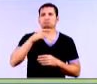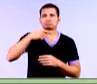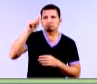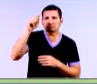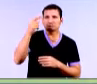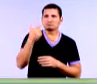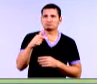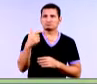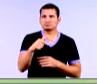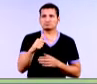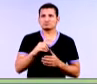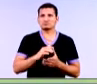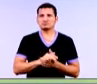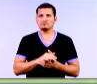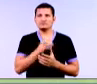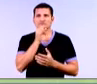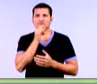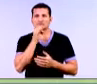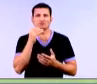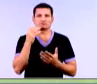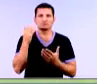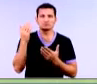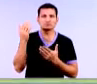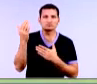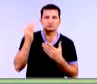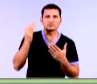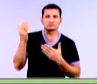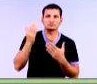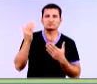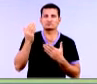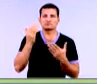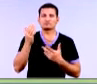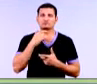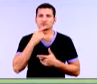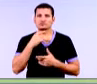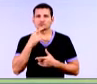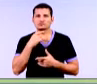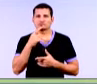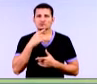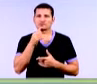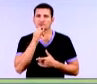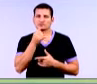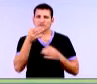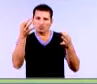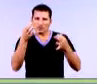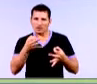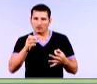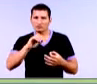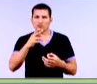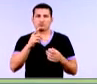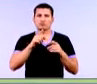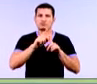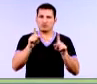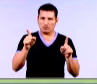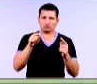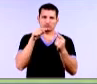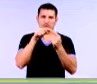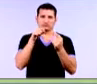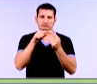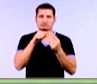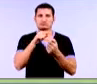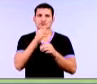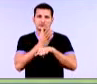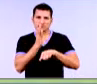gerar uma dúvida quanto ao se está correto ou não a resolução do exercício. Por